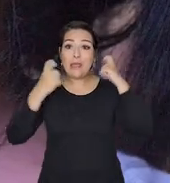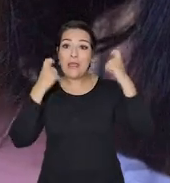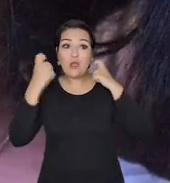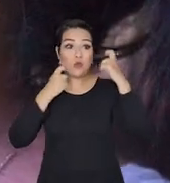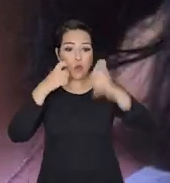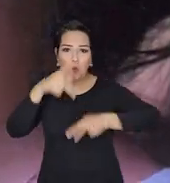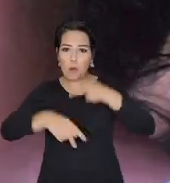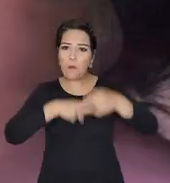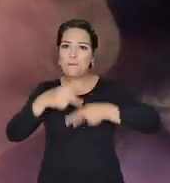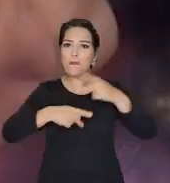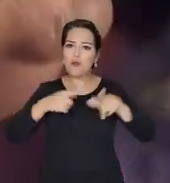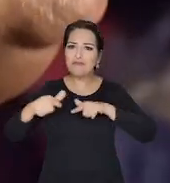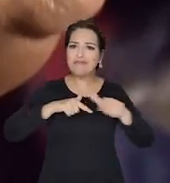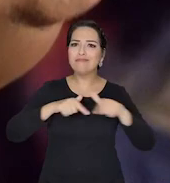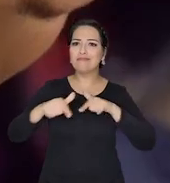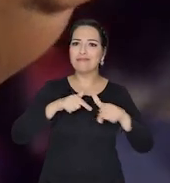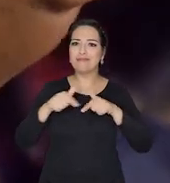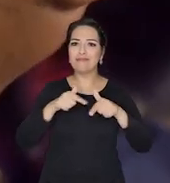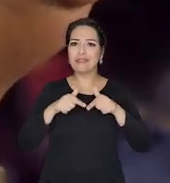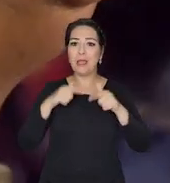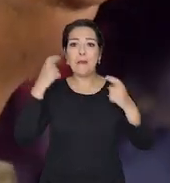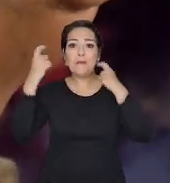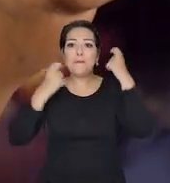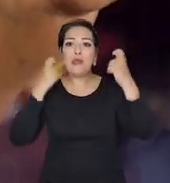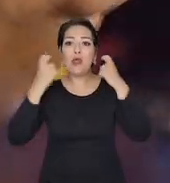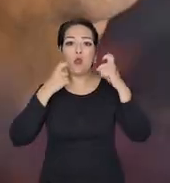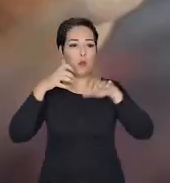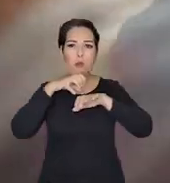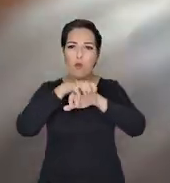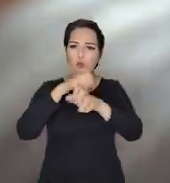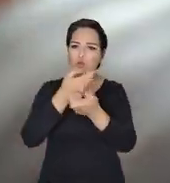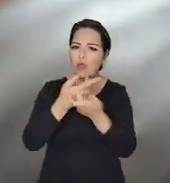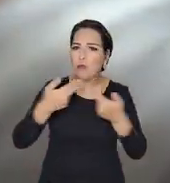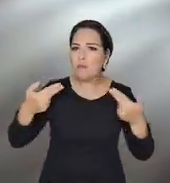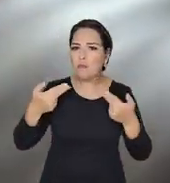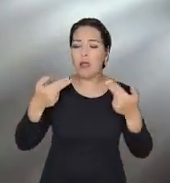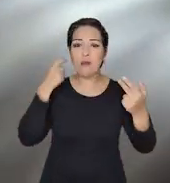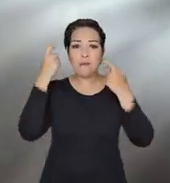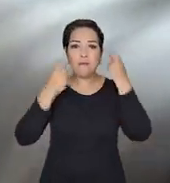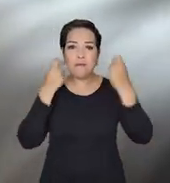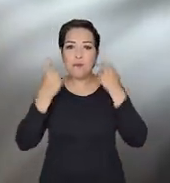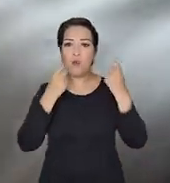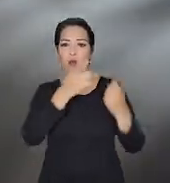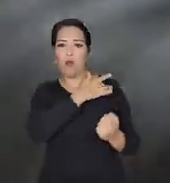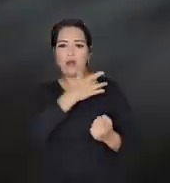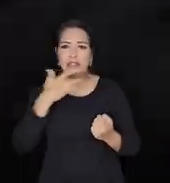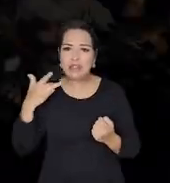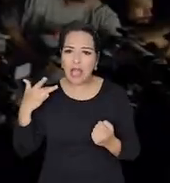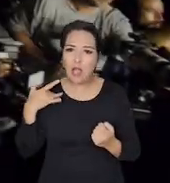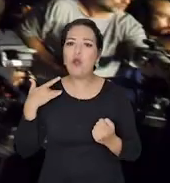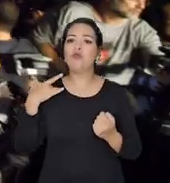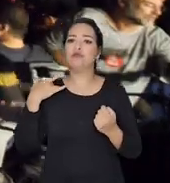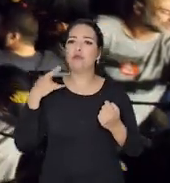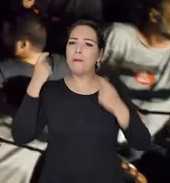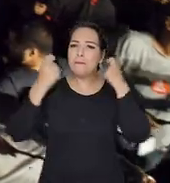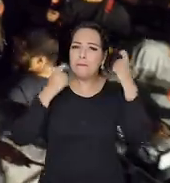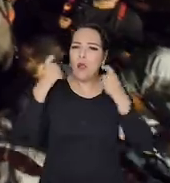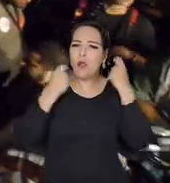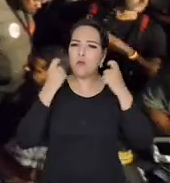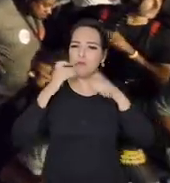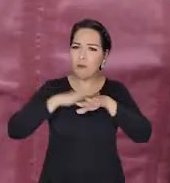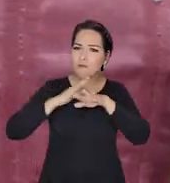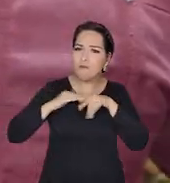para se preocupar com o povo trabalhador, para se preocupar com o transporte, para se preocupar com a saúde, para